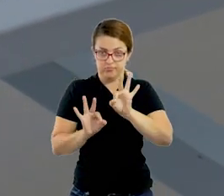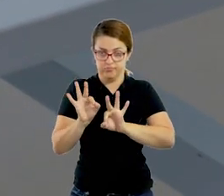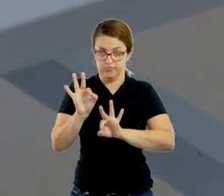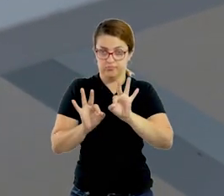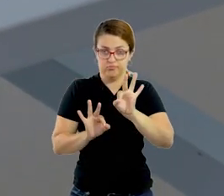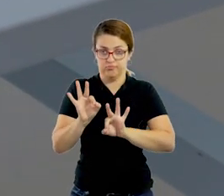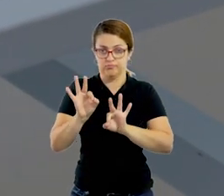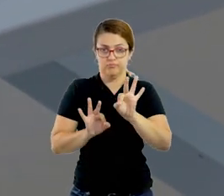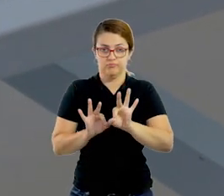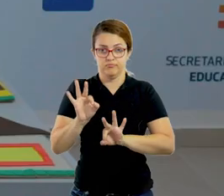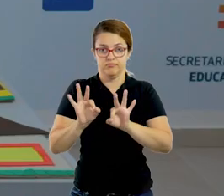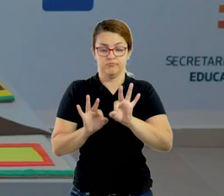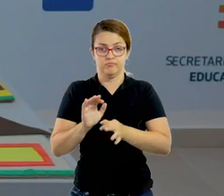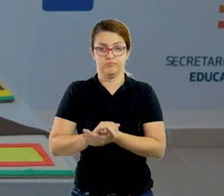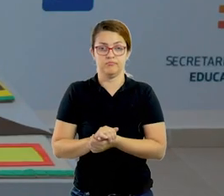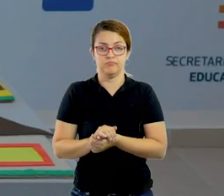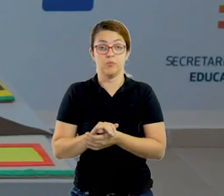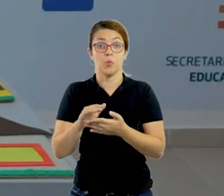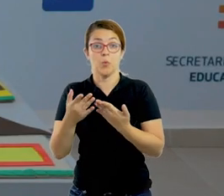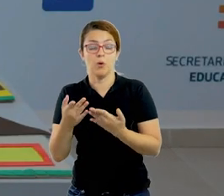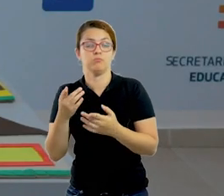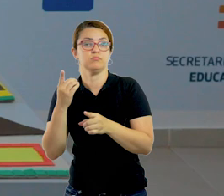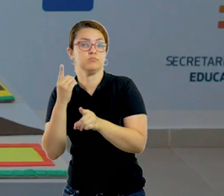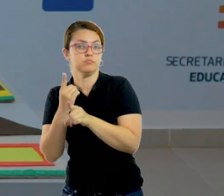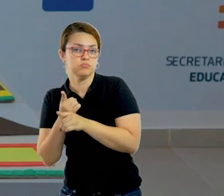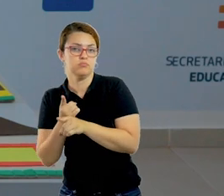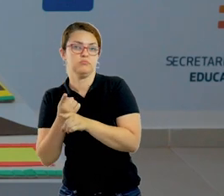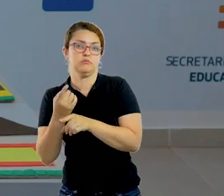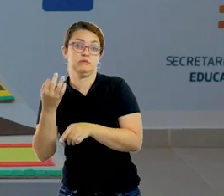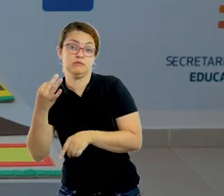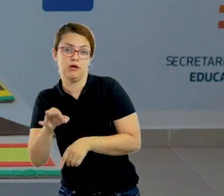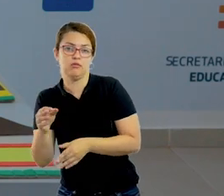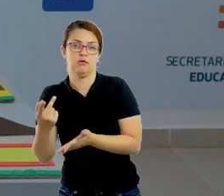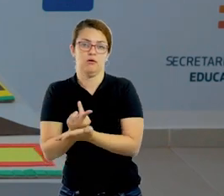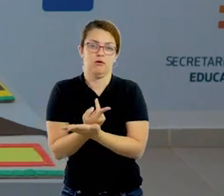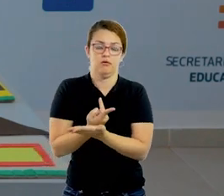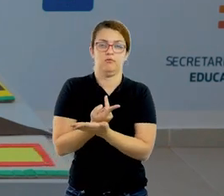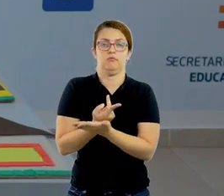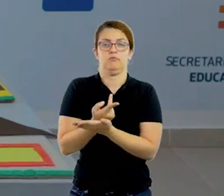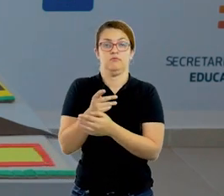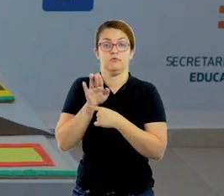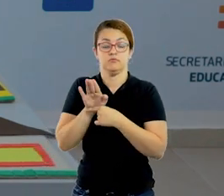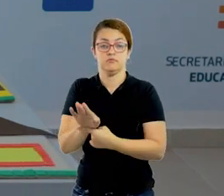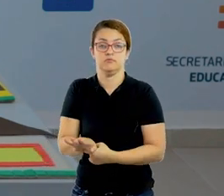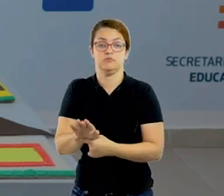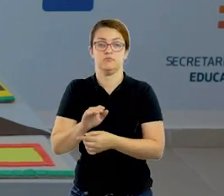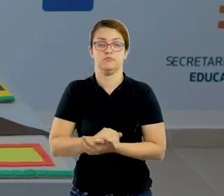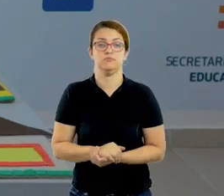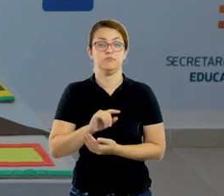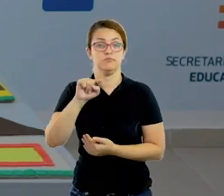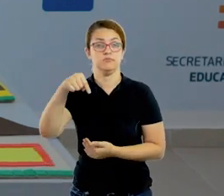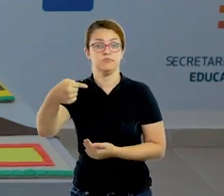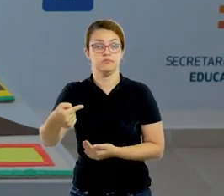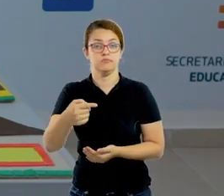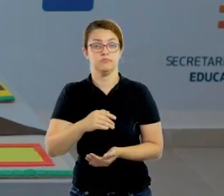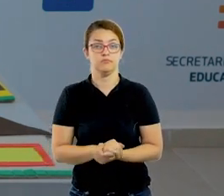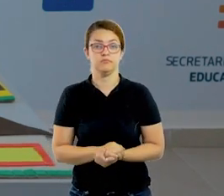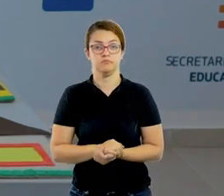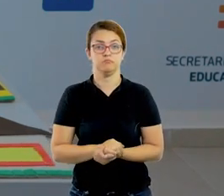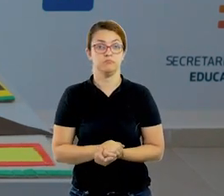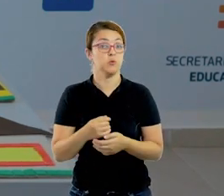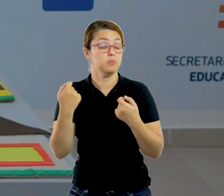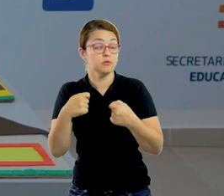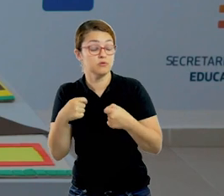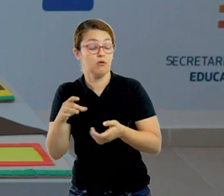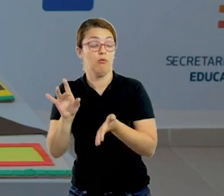você pode falar para ela que ponto que ela acertou, que ponto que ela errou, tá? Você vai ajudá-la. Depois disso, não é